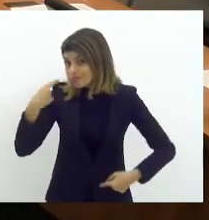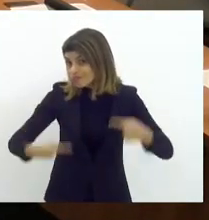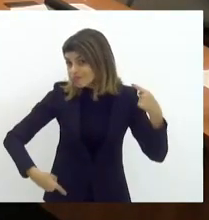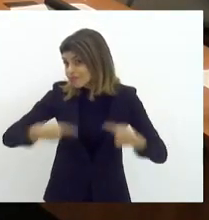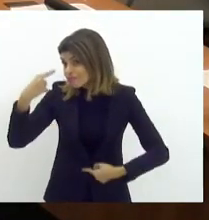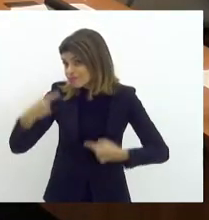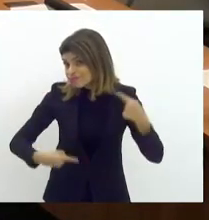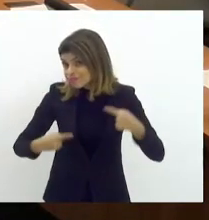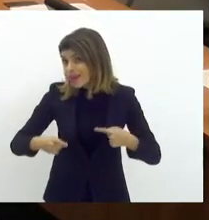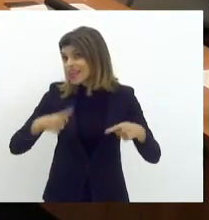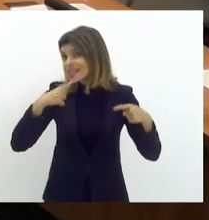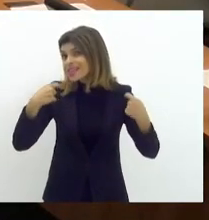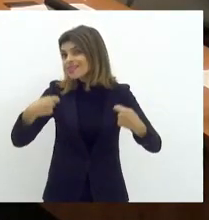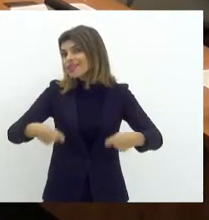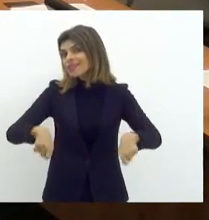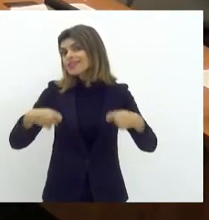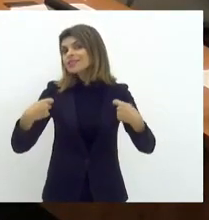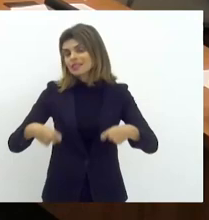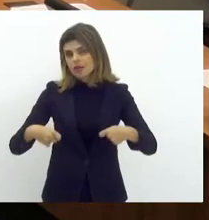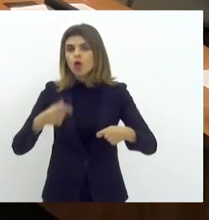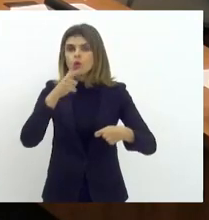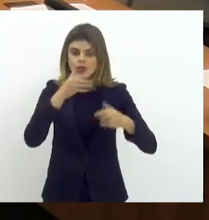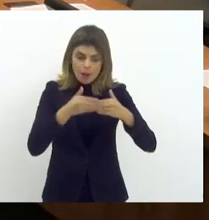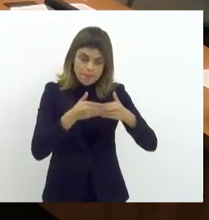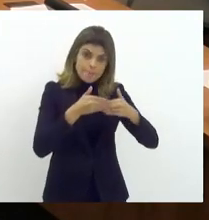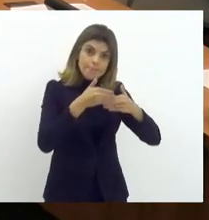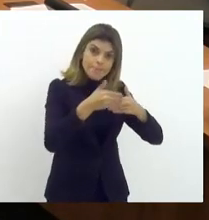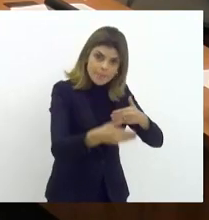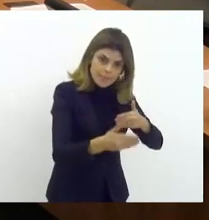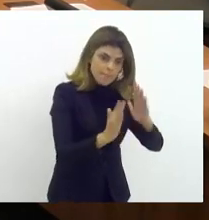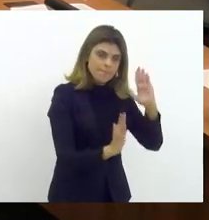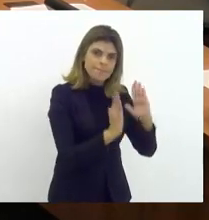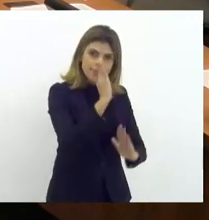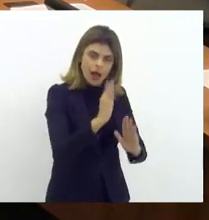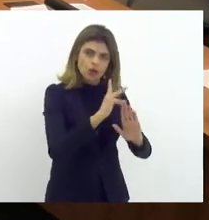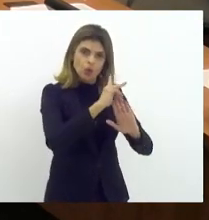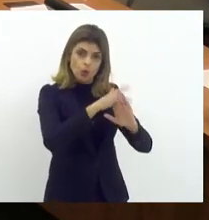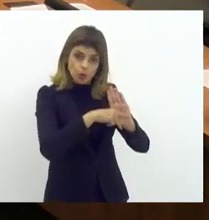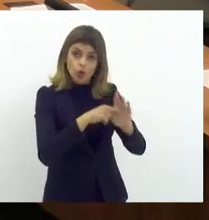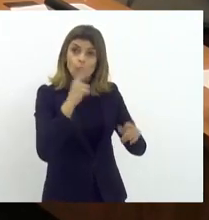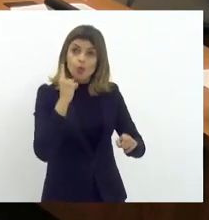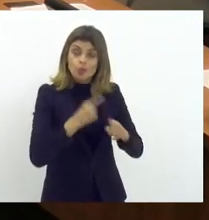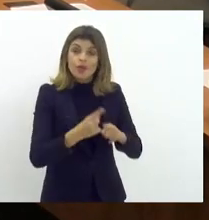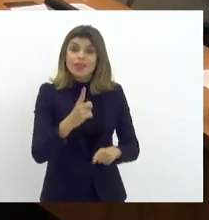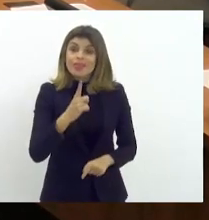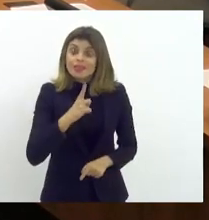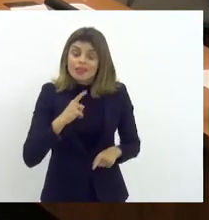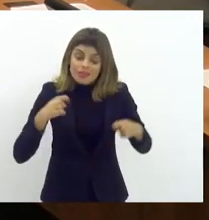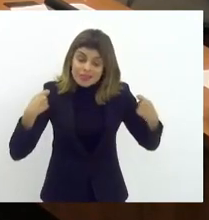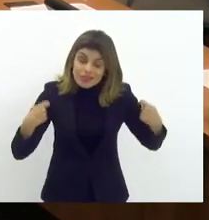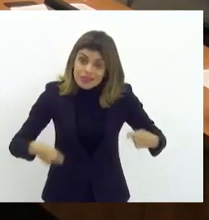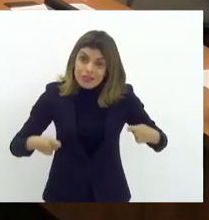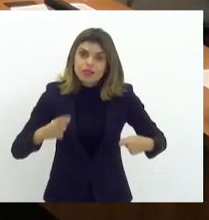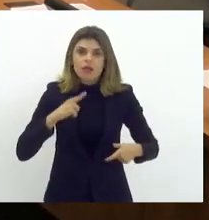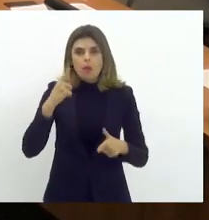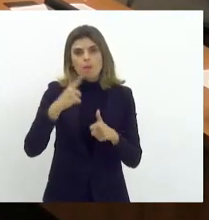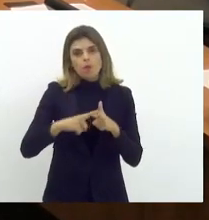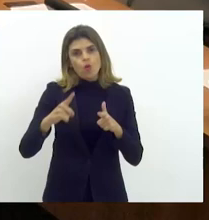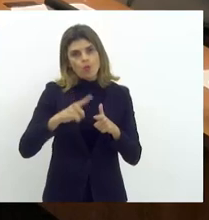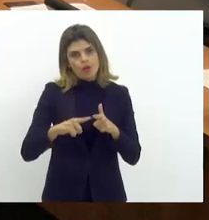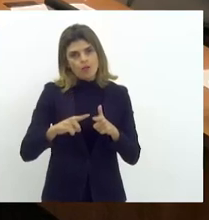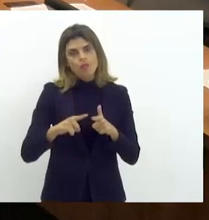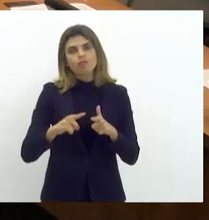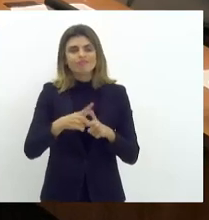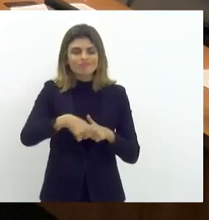é a necessidade de extensão do programa visto que você tem uma necessidade tem um problema de vulnerabilidade